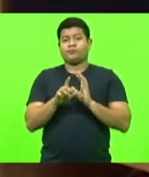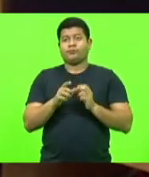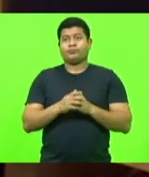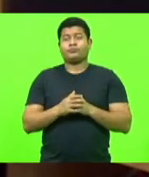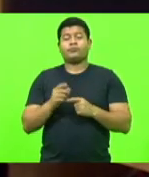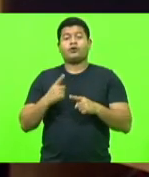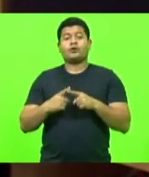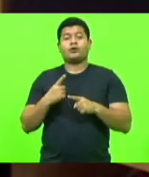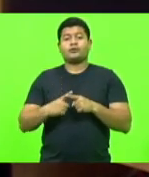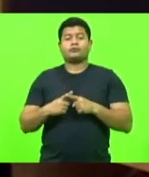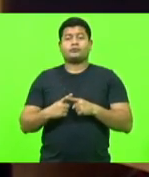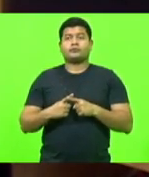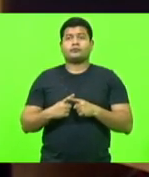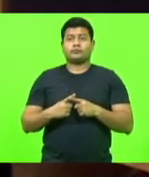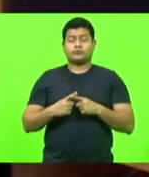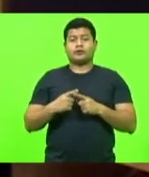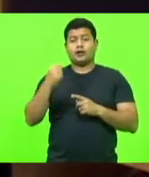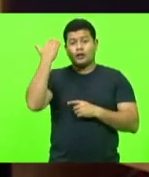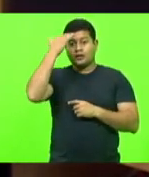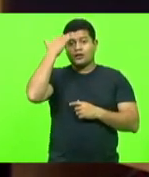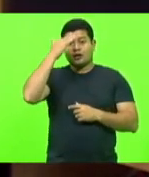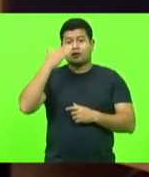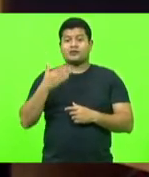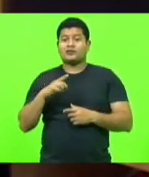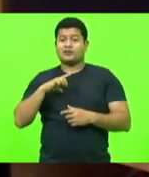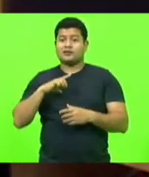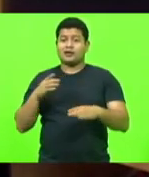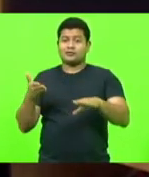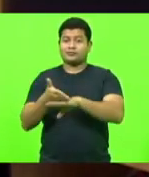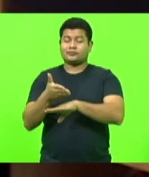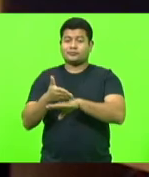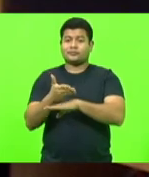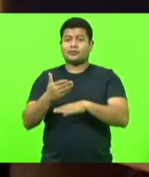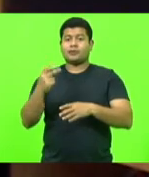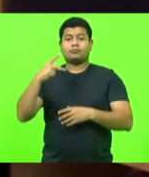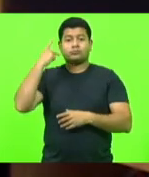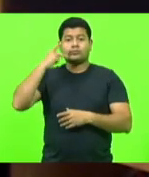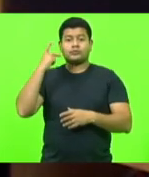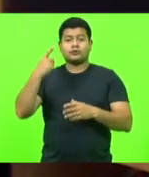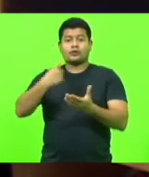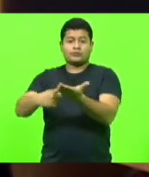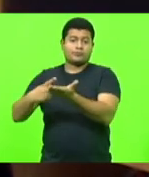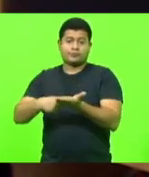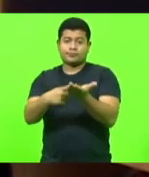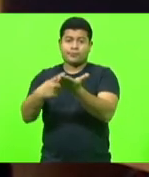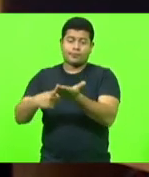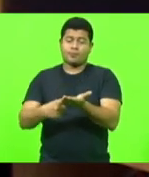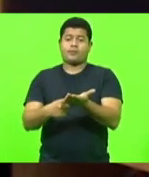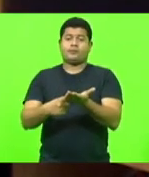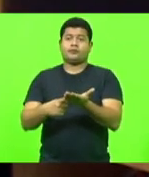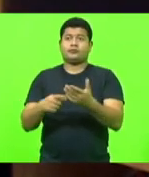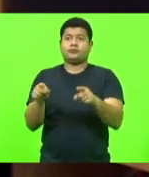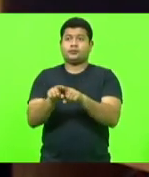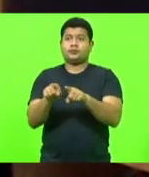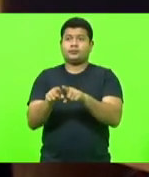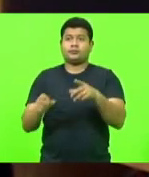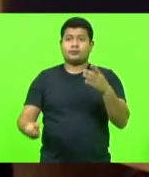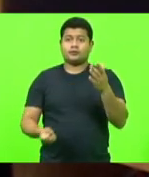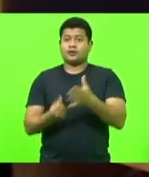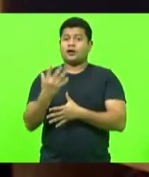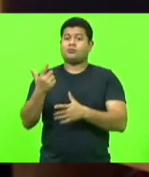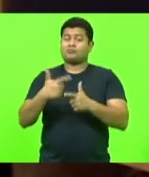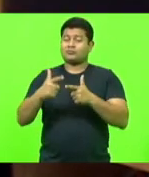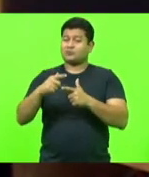por interferir na política de concessões e por criar um problema muito